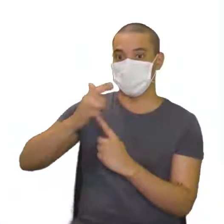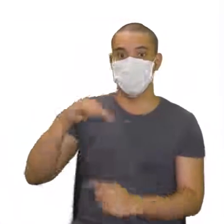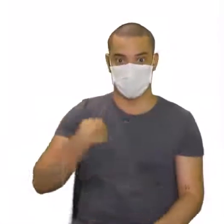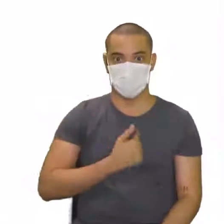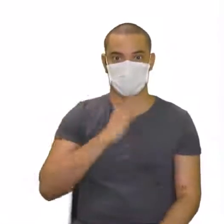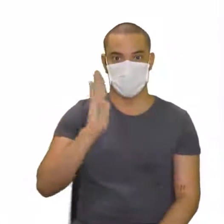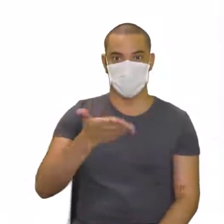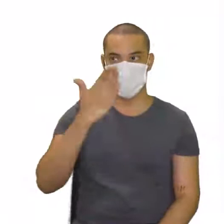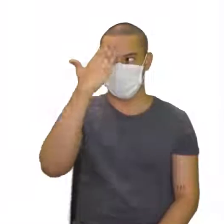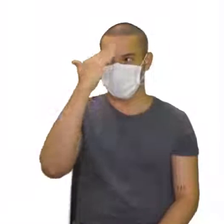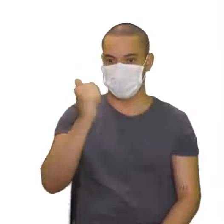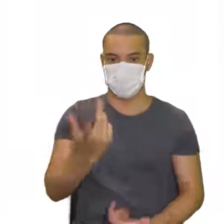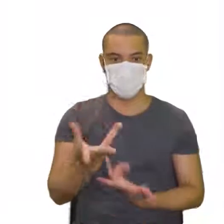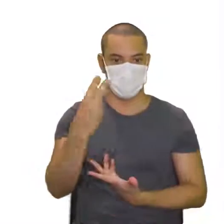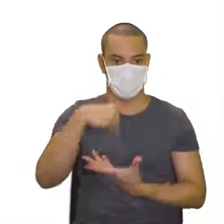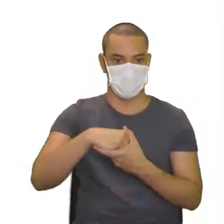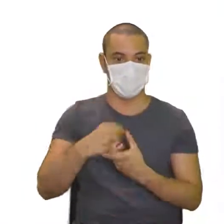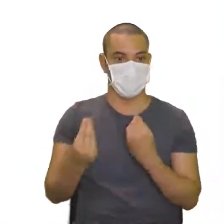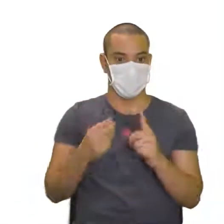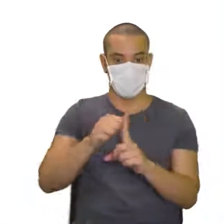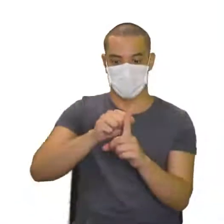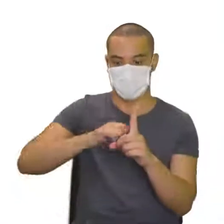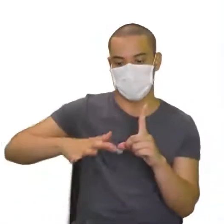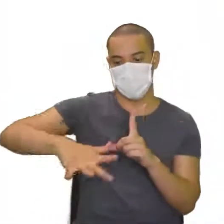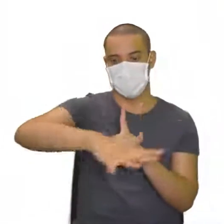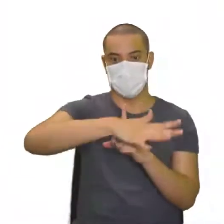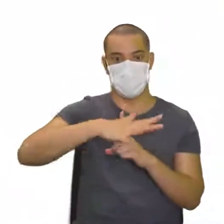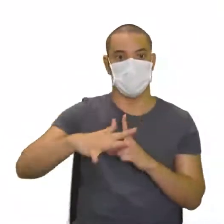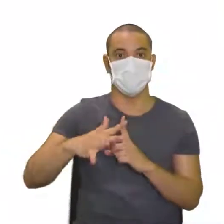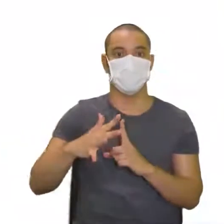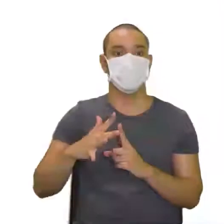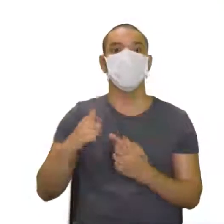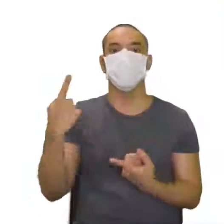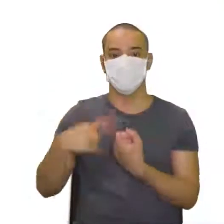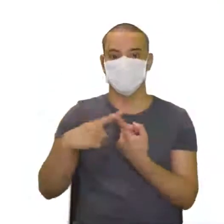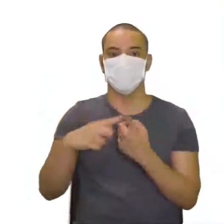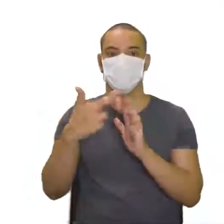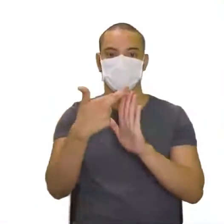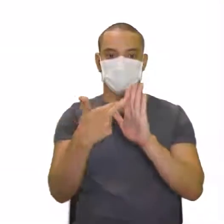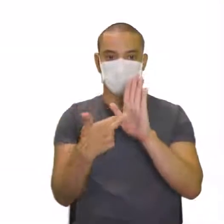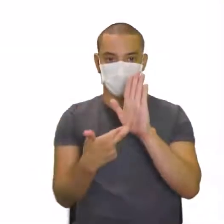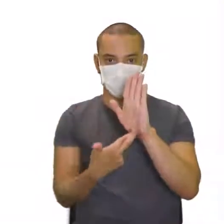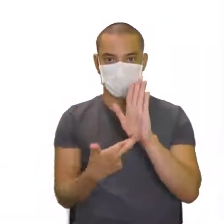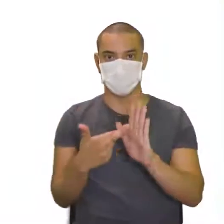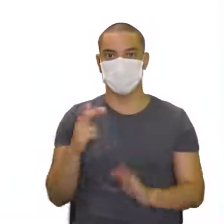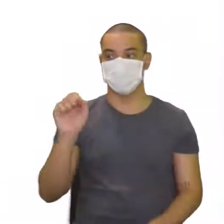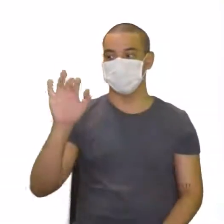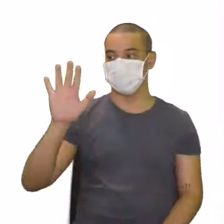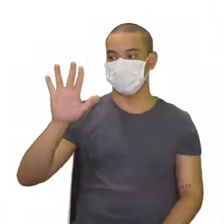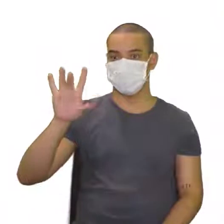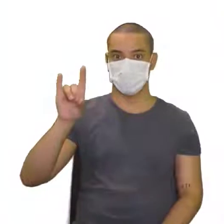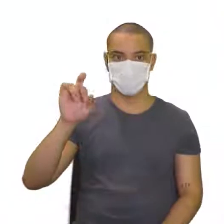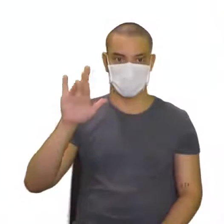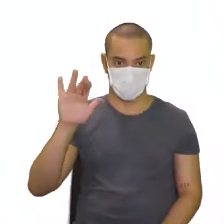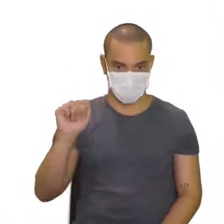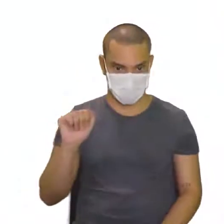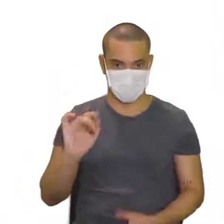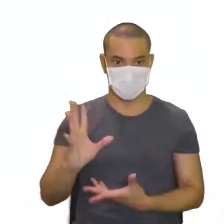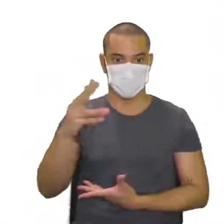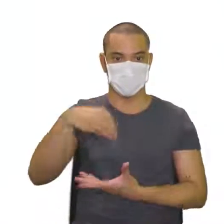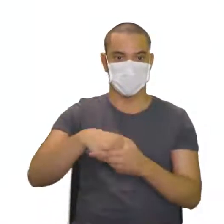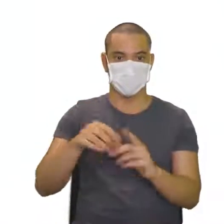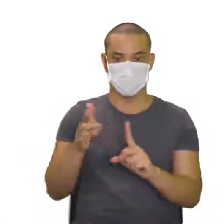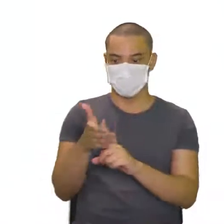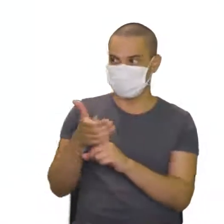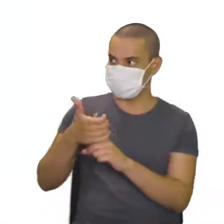nosso campo magnético e você chama da regra da mão direita envolvente, né? Porque ela envolve o condutor